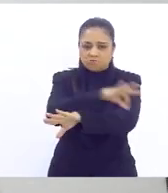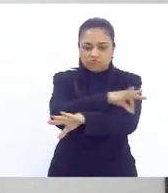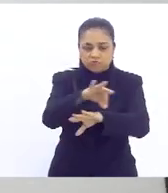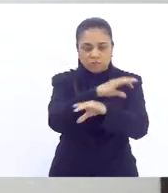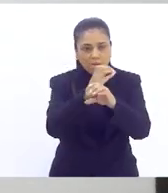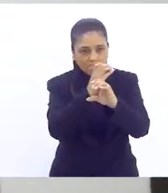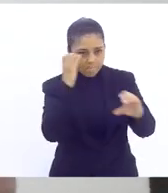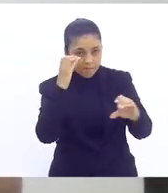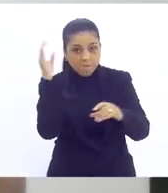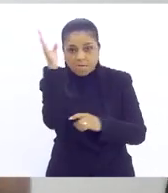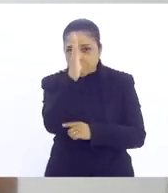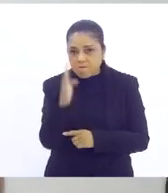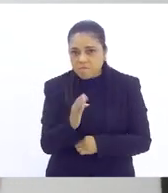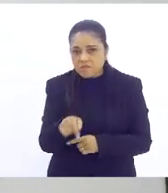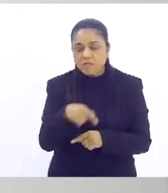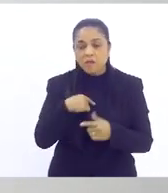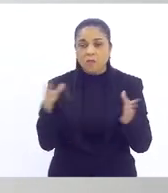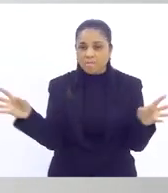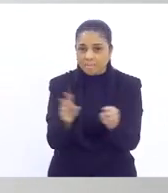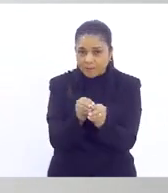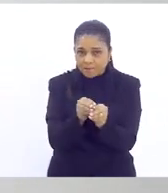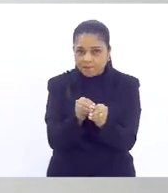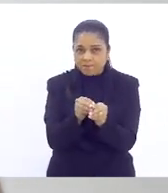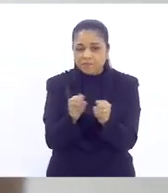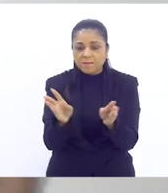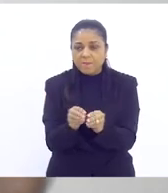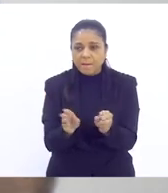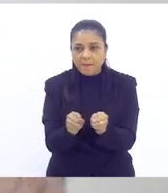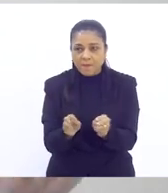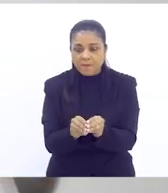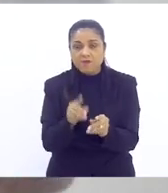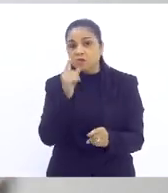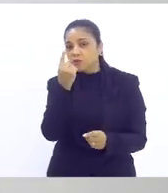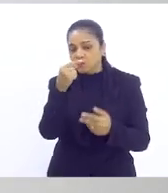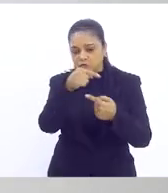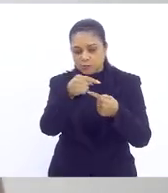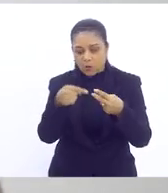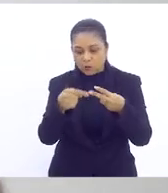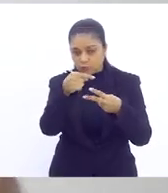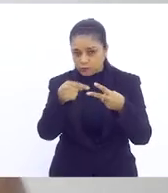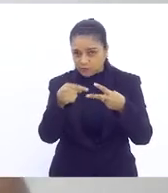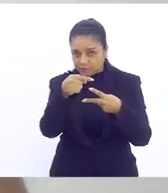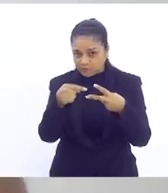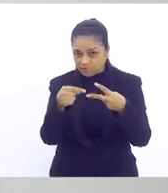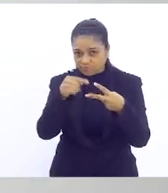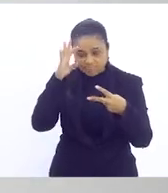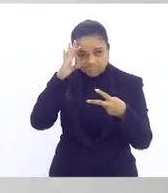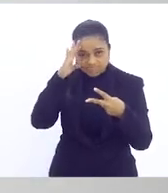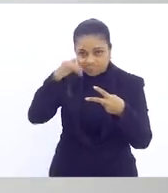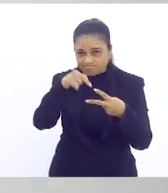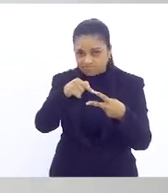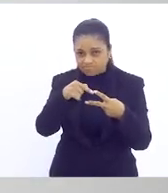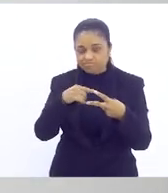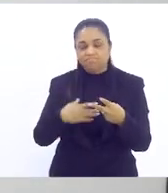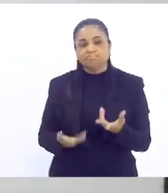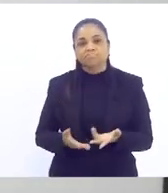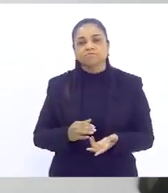agora eu diria para terminar estacaria que dois pontos que eu acho que é essencial